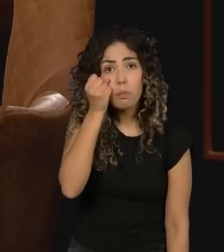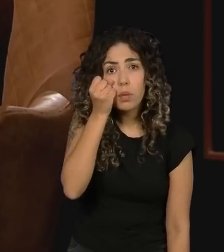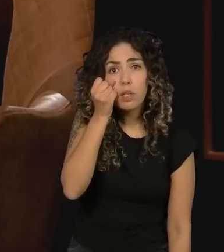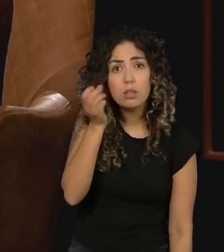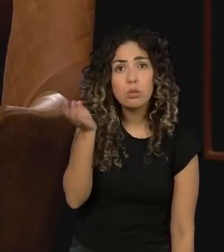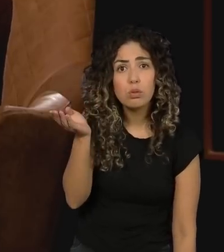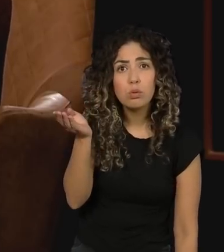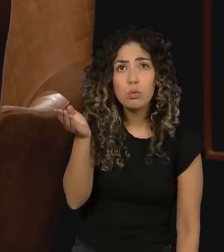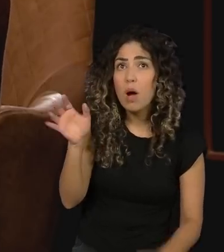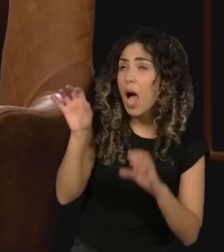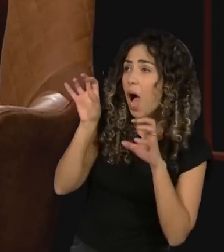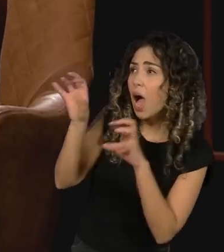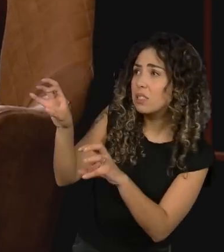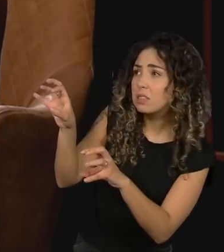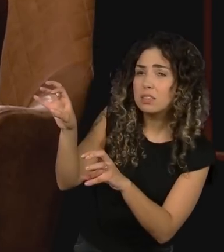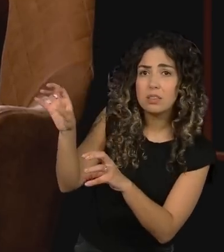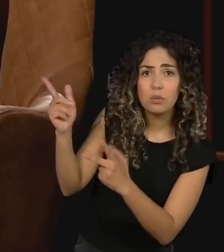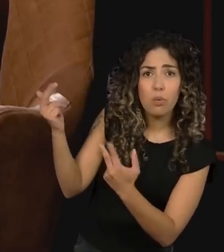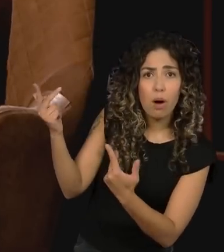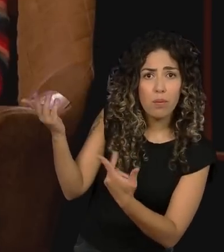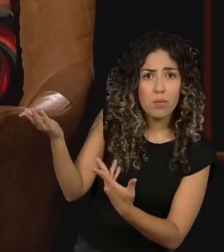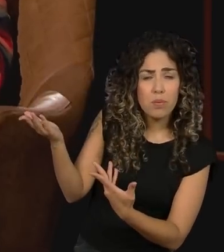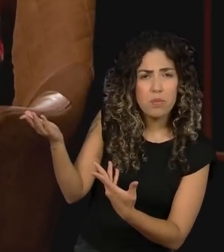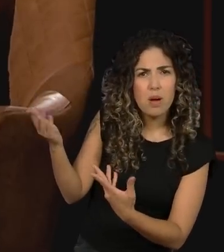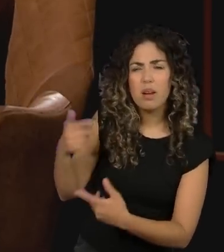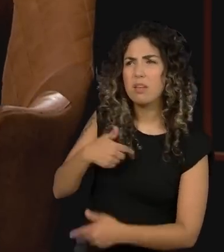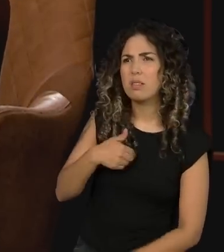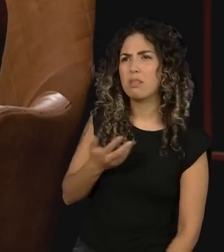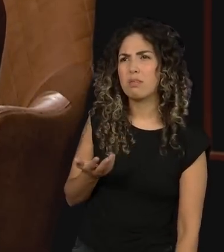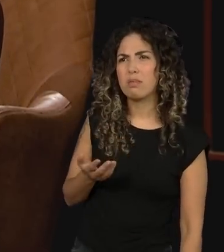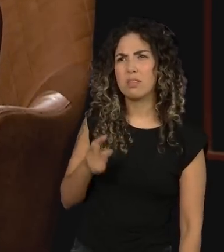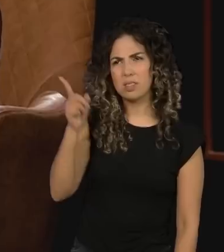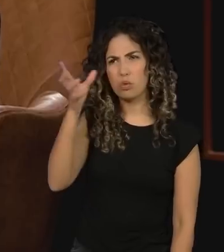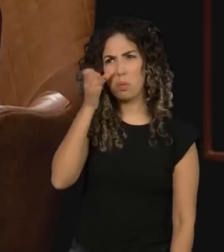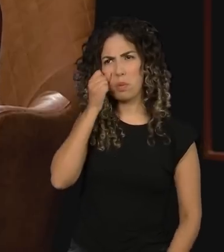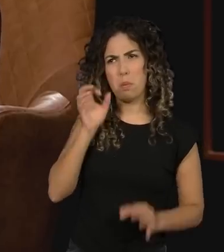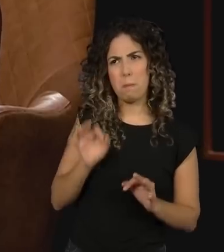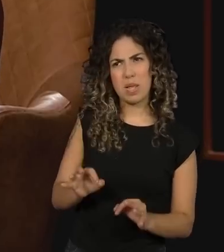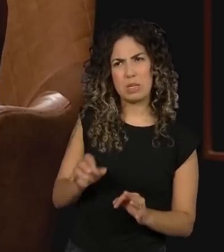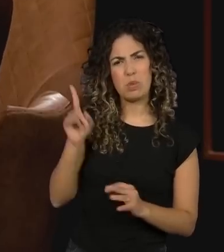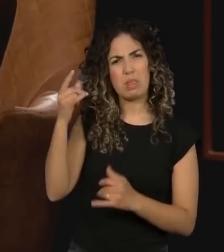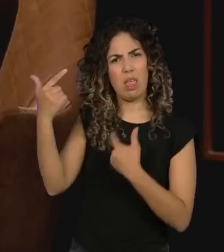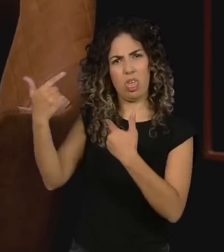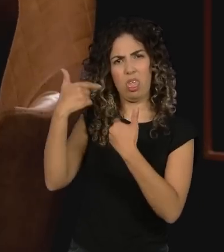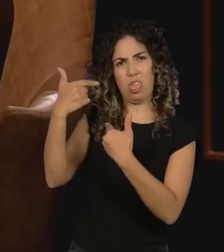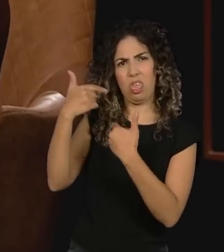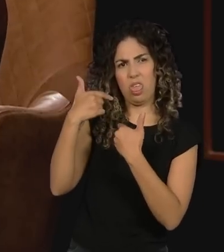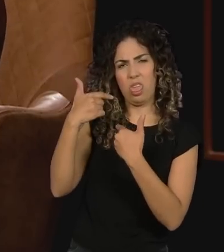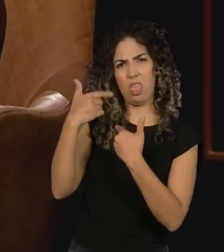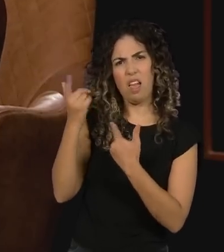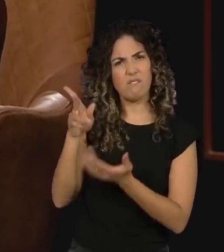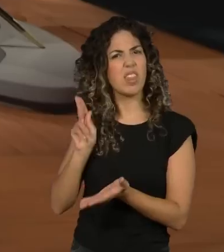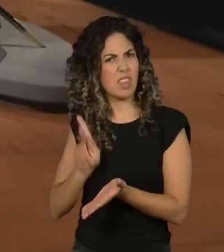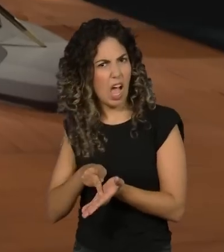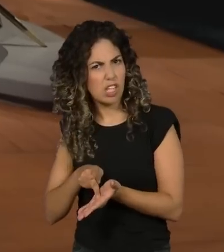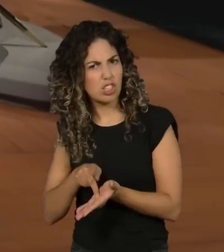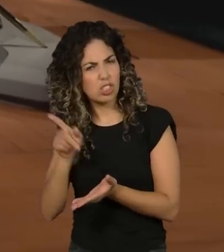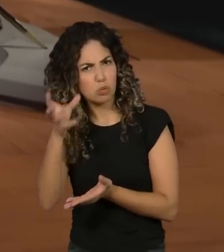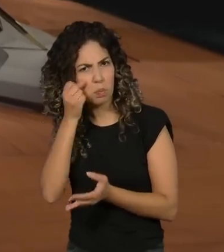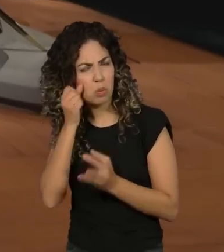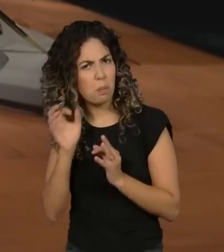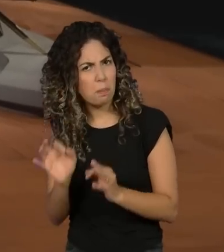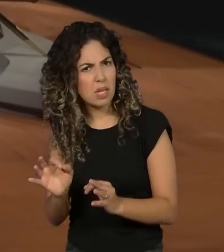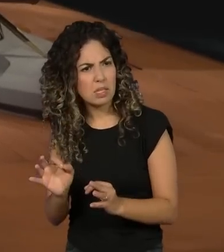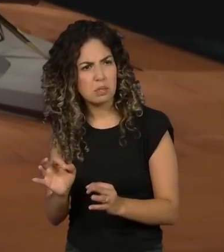Ai, Amir. Eu não sabia se ele estava fingindo, brincando, se ele estava dormindo de verdade. Aí,